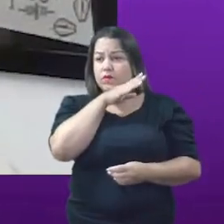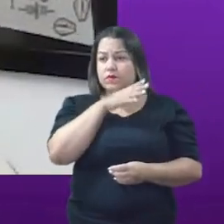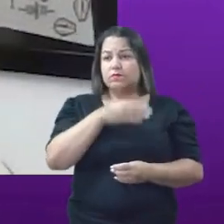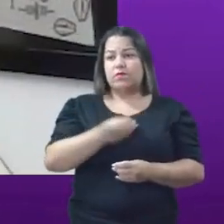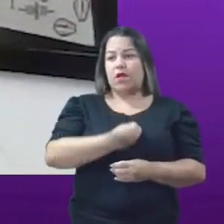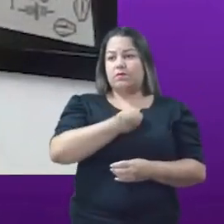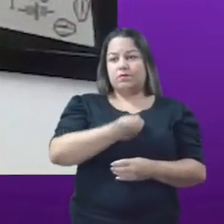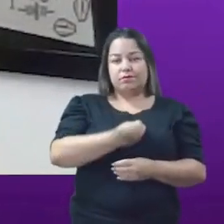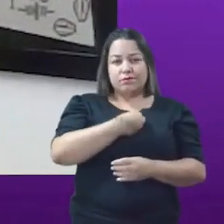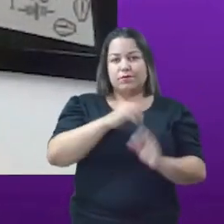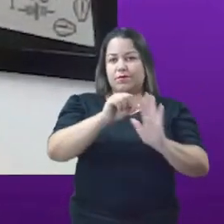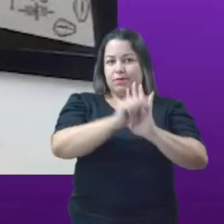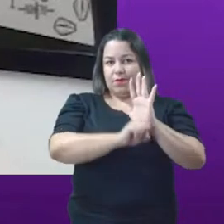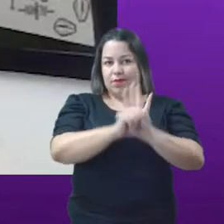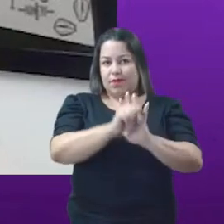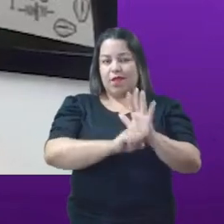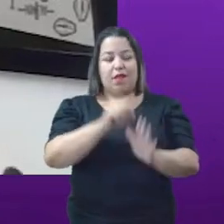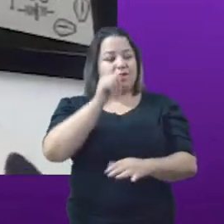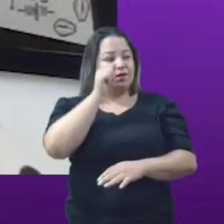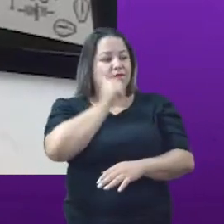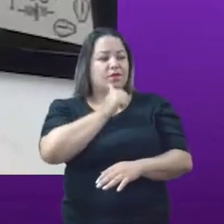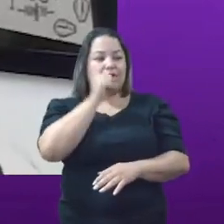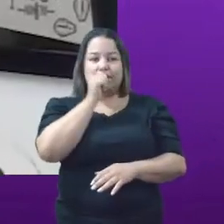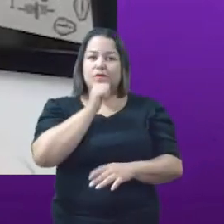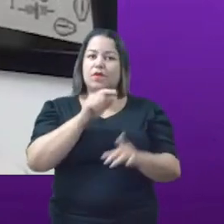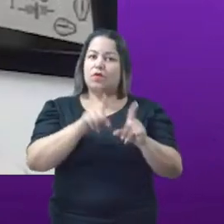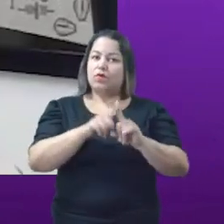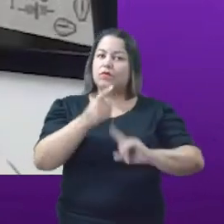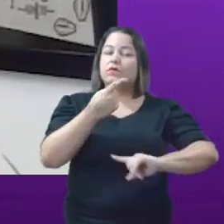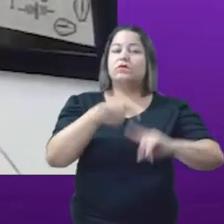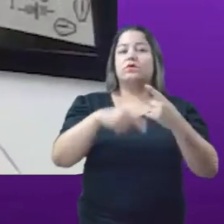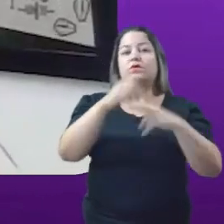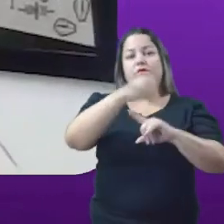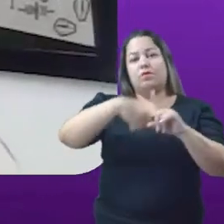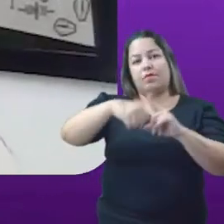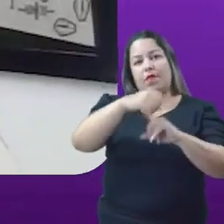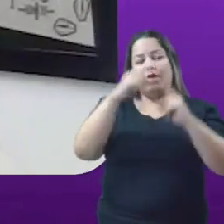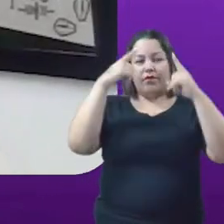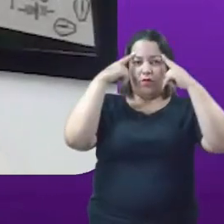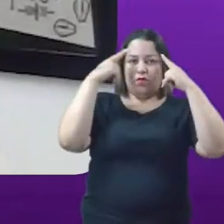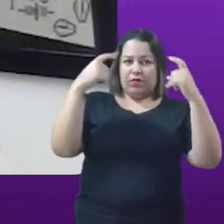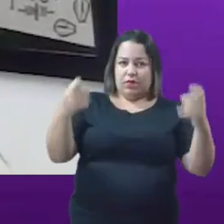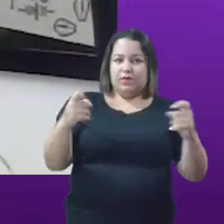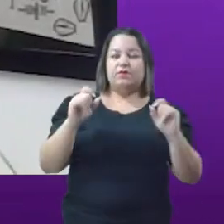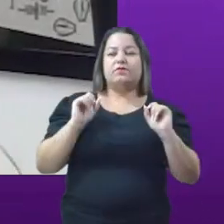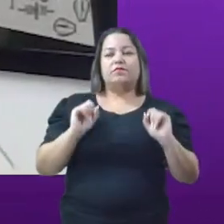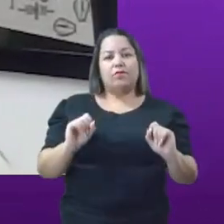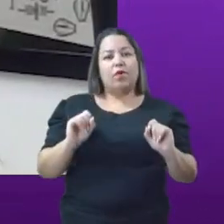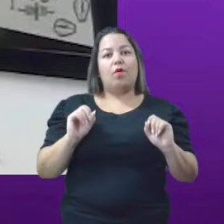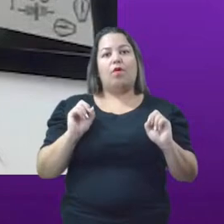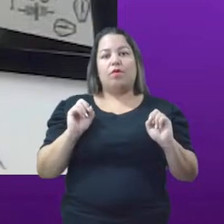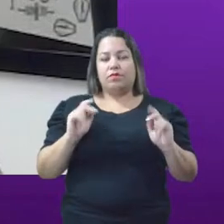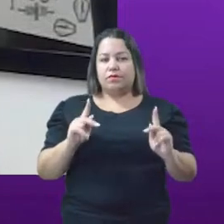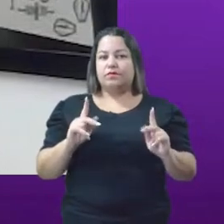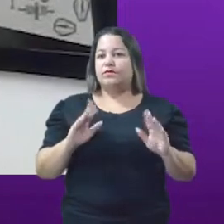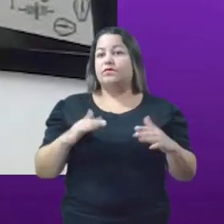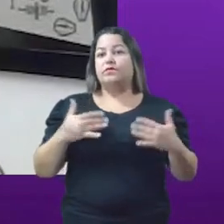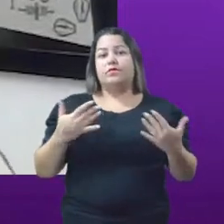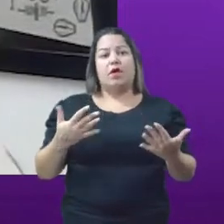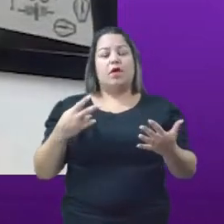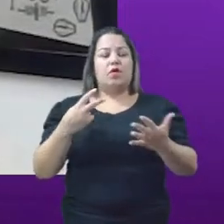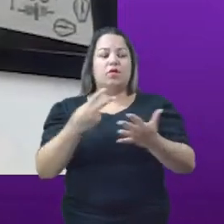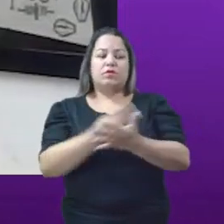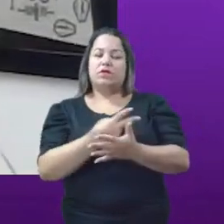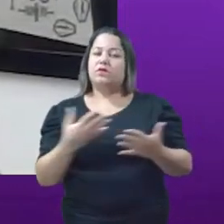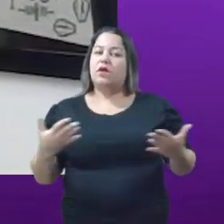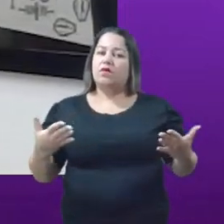ela é secular. As mulheres foram construídas na sociedade com a violência, né? Enfim, ela não surge